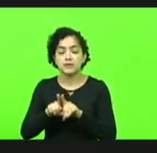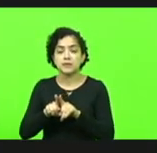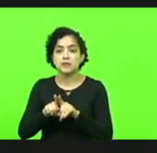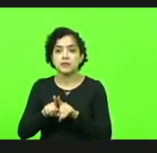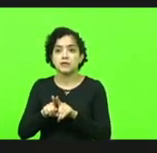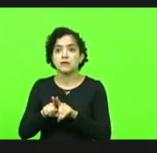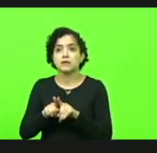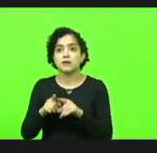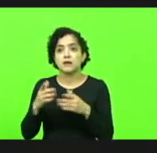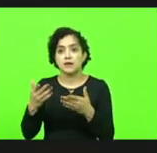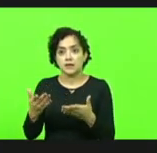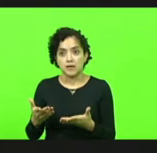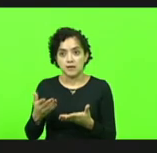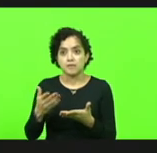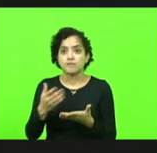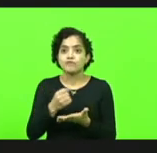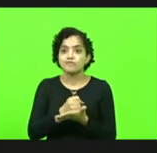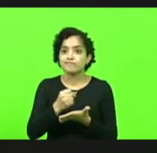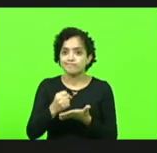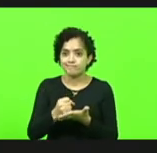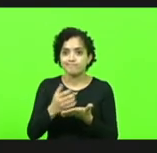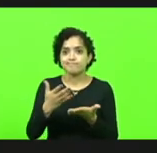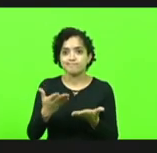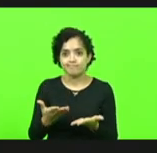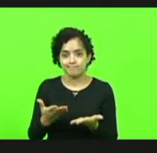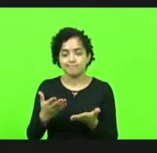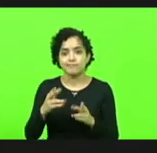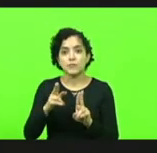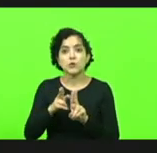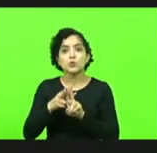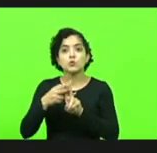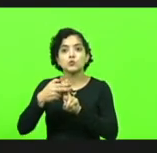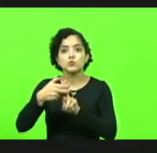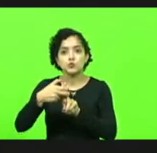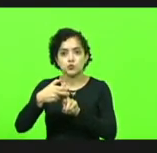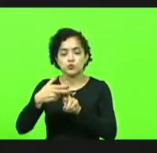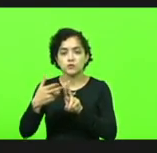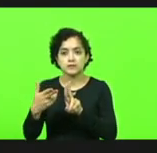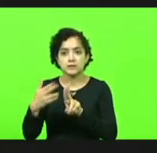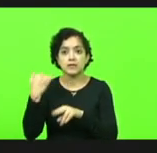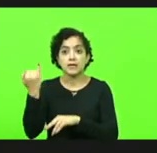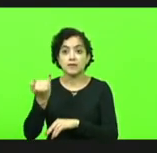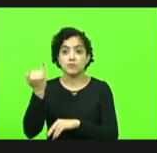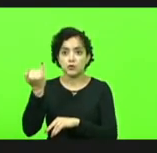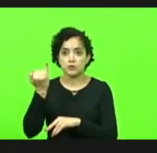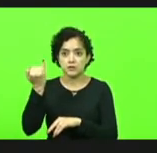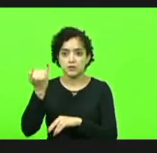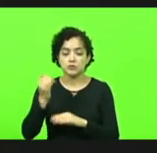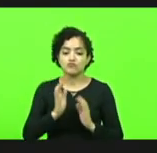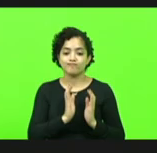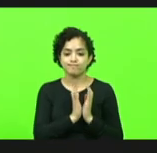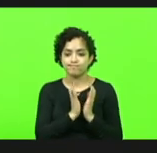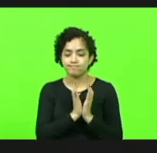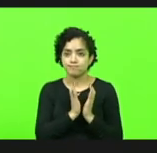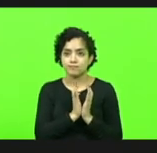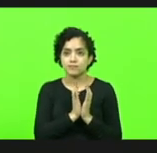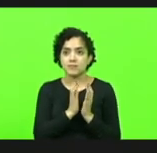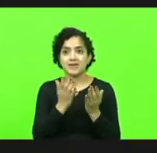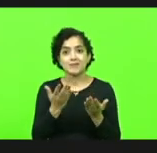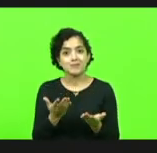A contratualização do SUS, acho que deu um pontapé muito grande e importante para todas as APAES, mas não tem